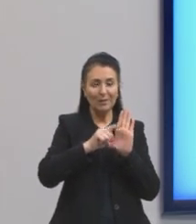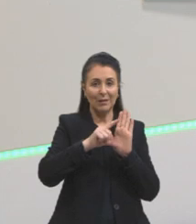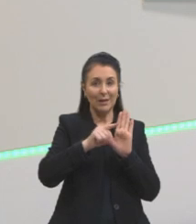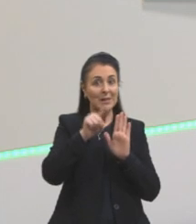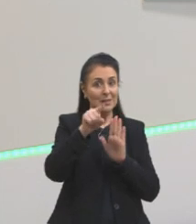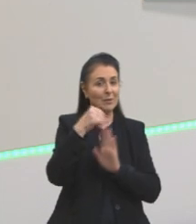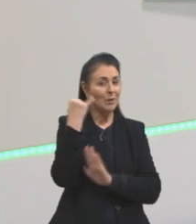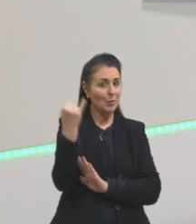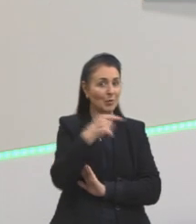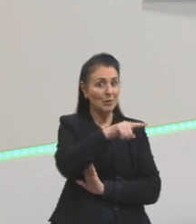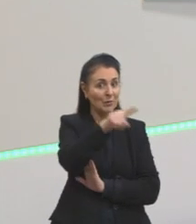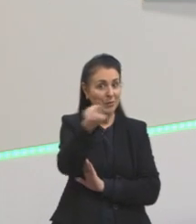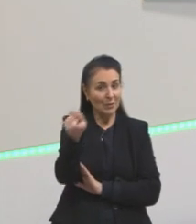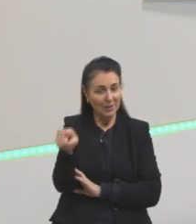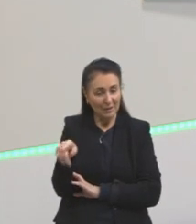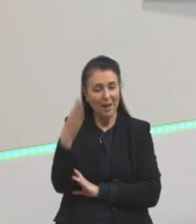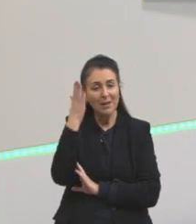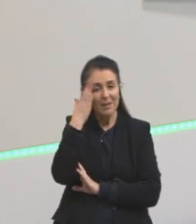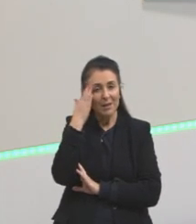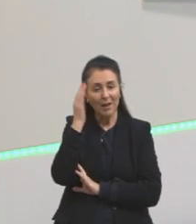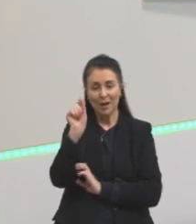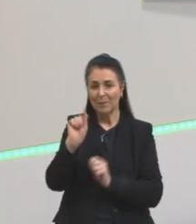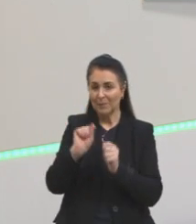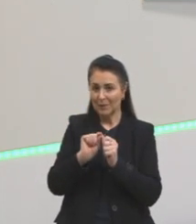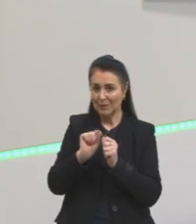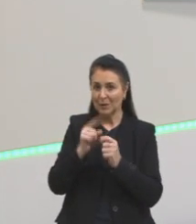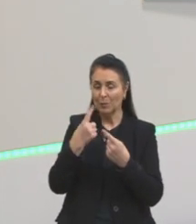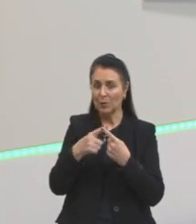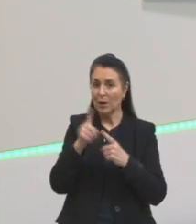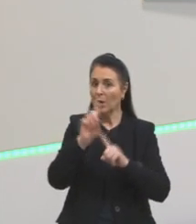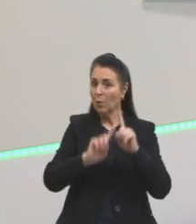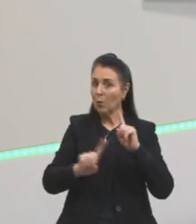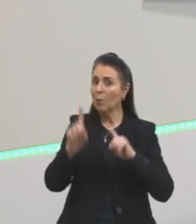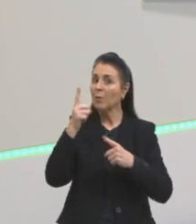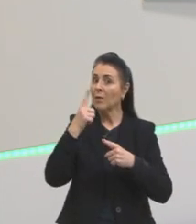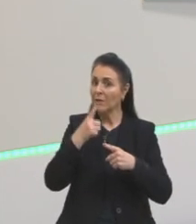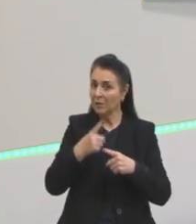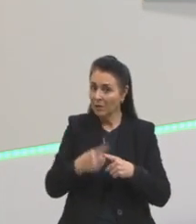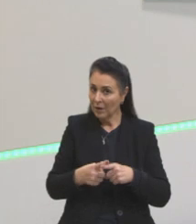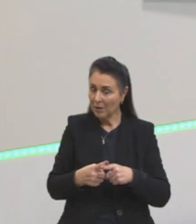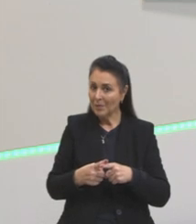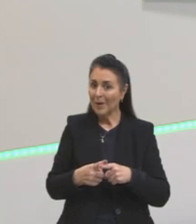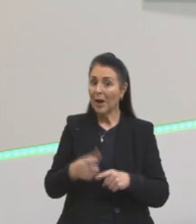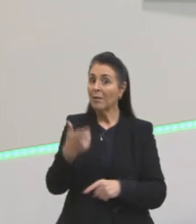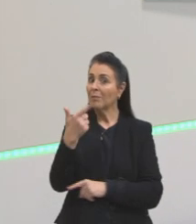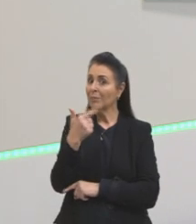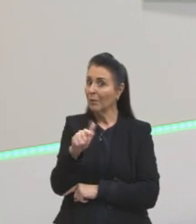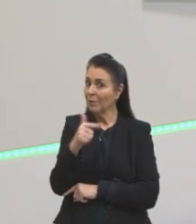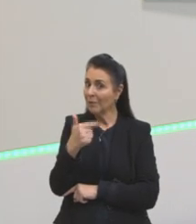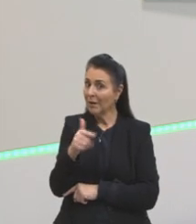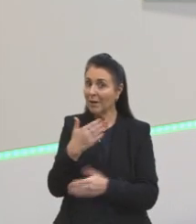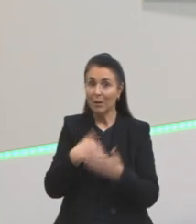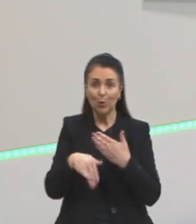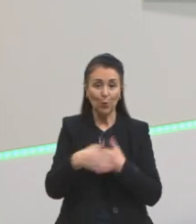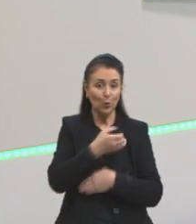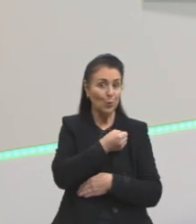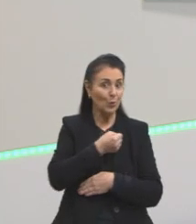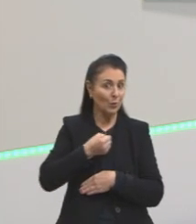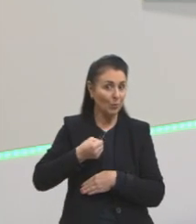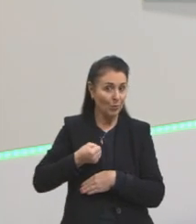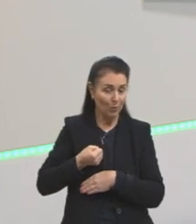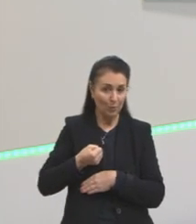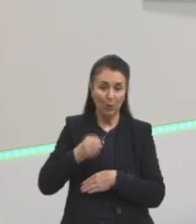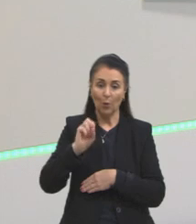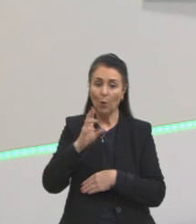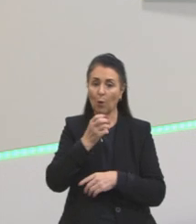importante que vocês também se apropriem porque muitas vezes e o comum é que não esteja toda numeração ali ou às